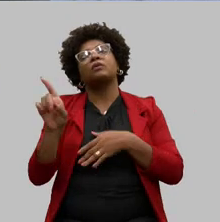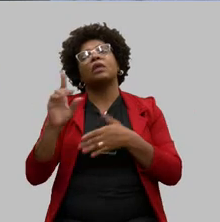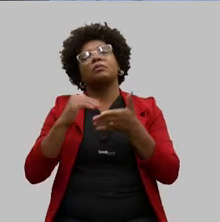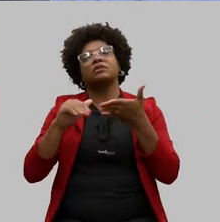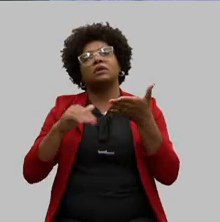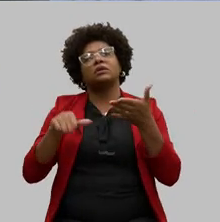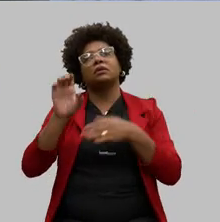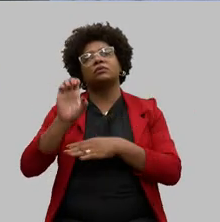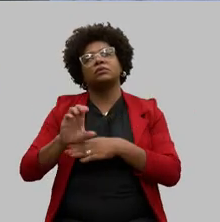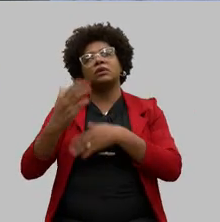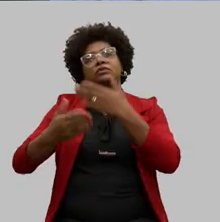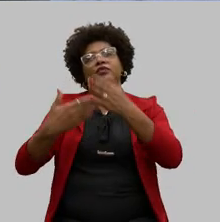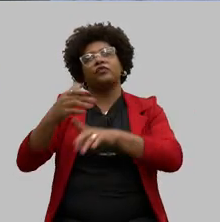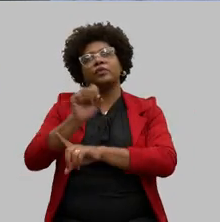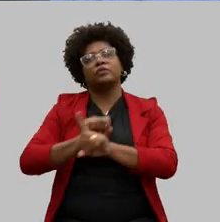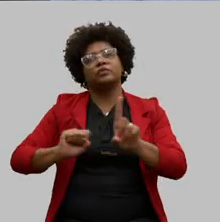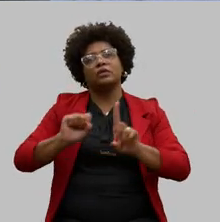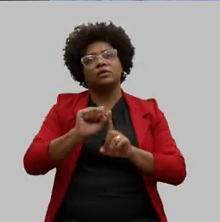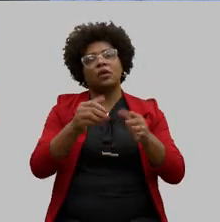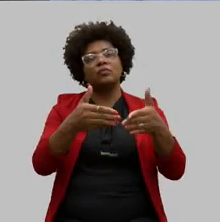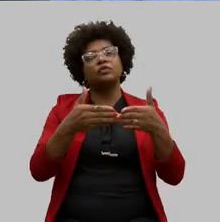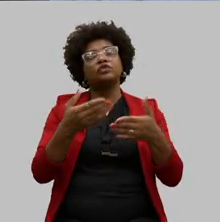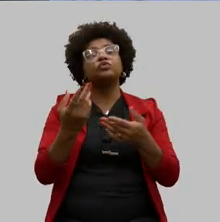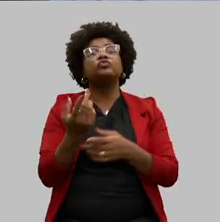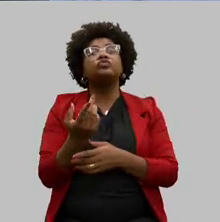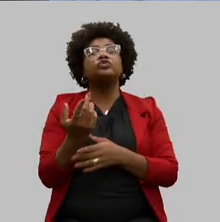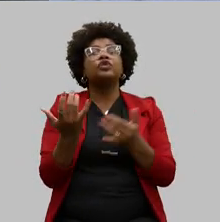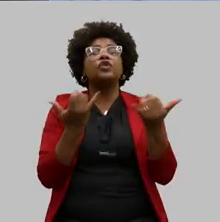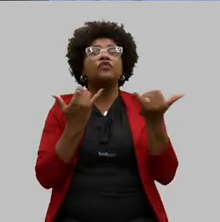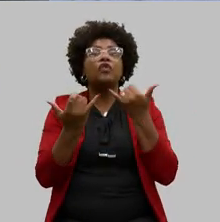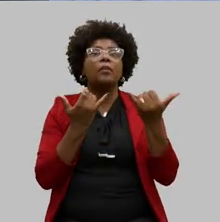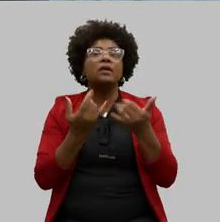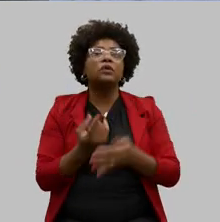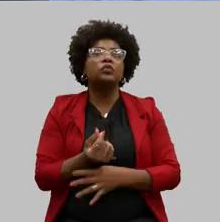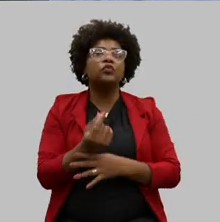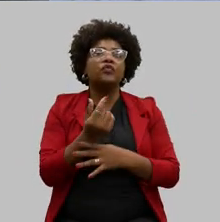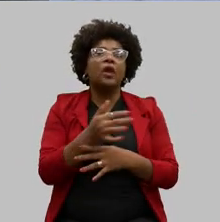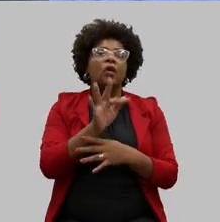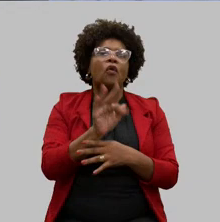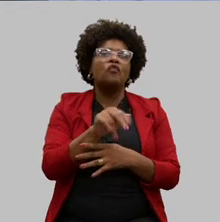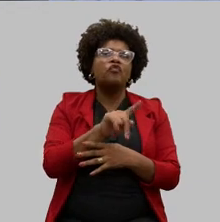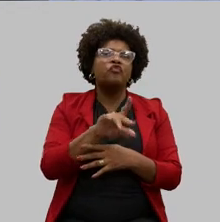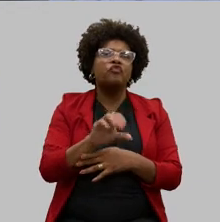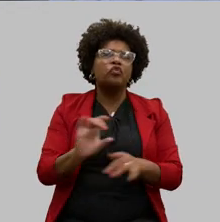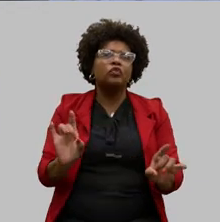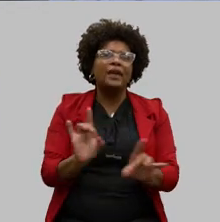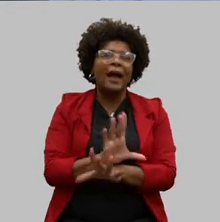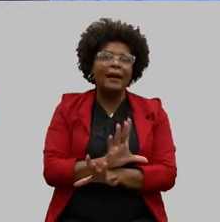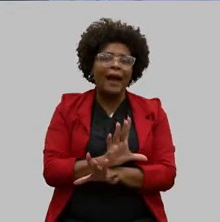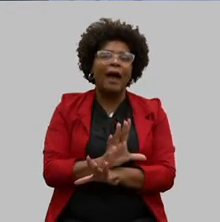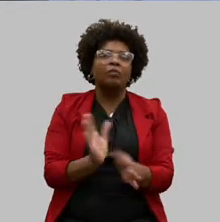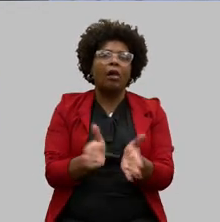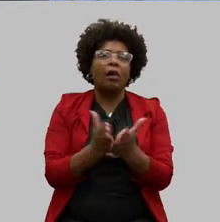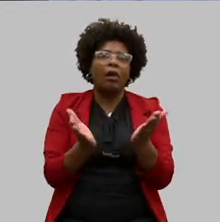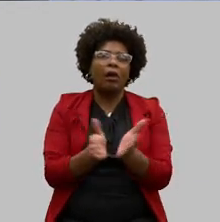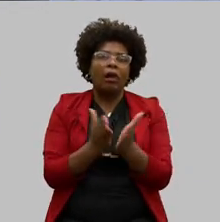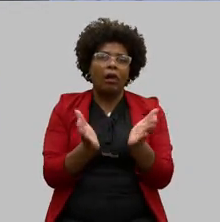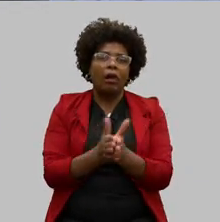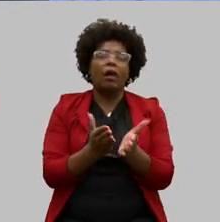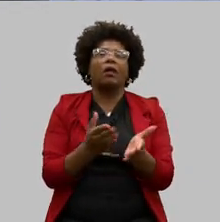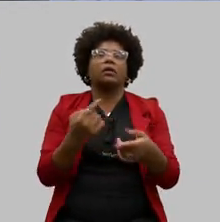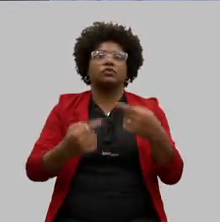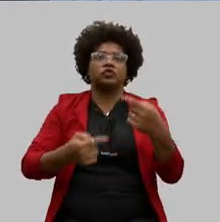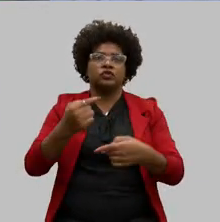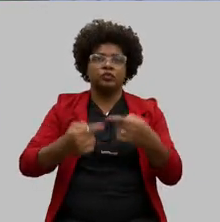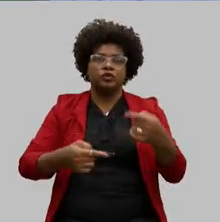Social pedido de informações sobre o valor do Fundo de erradicação da miséria que será destinado à políticas de atenção e cuidado da